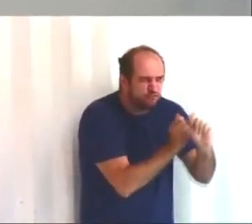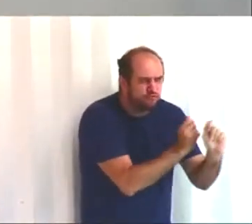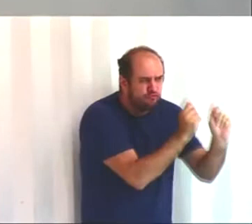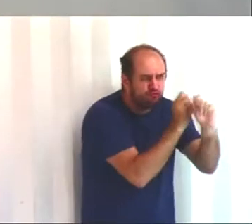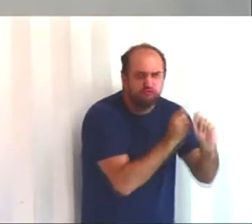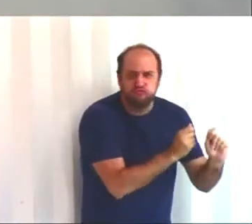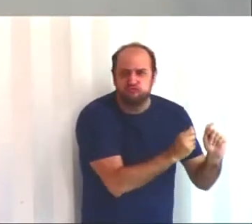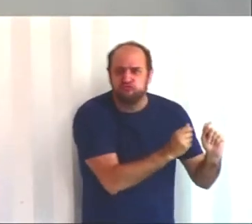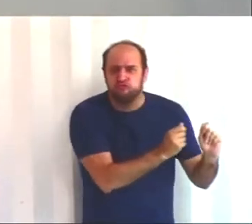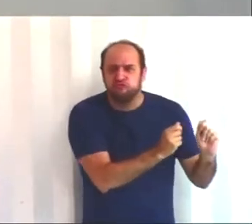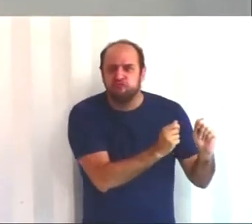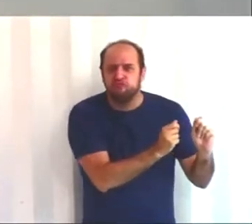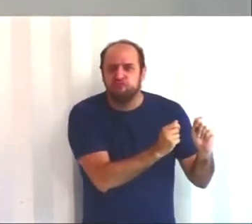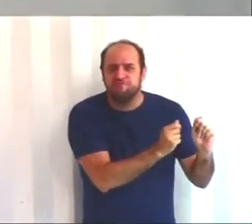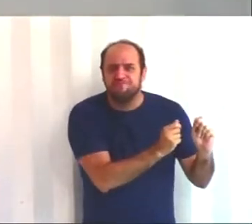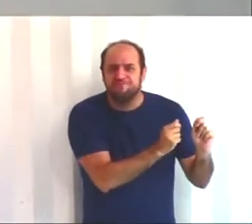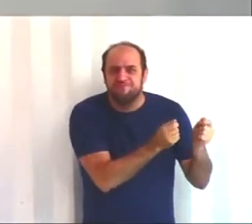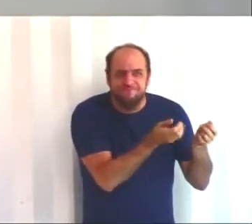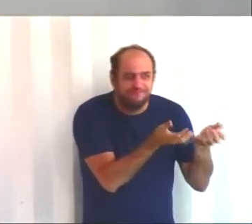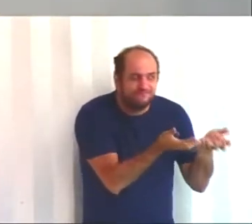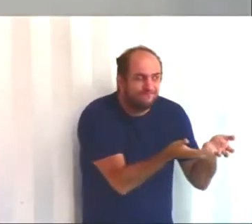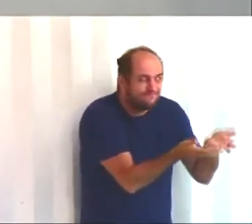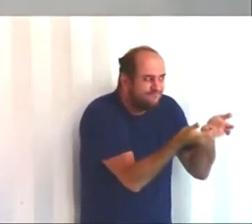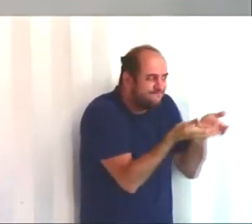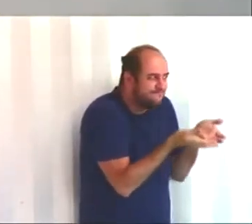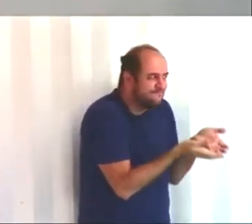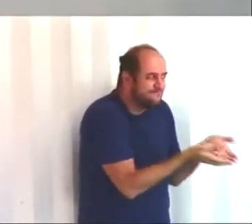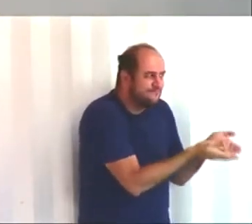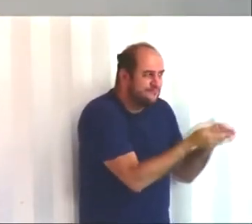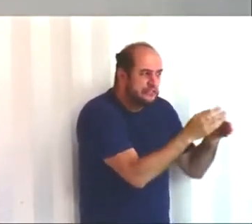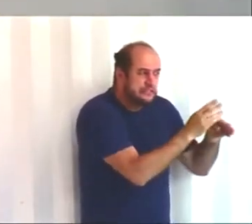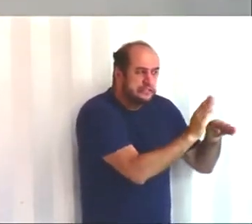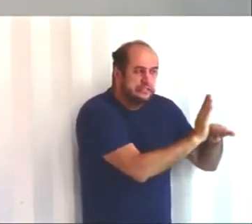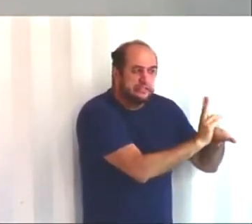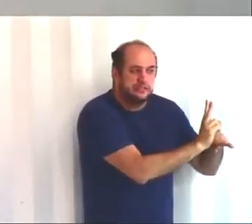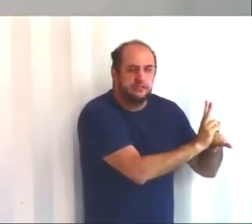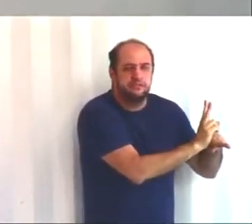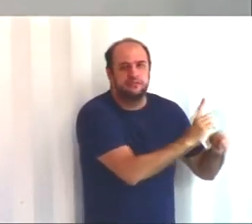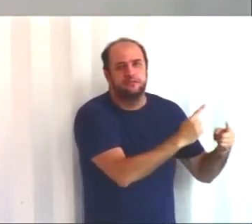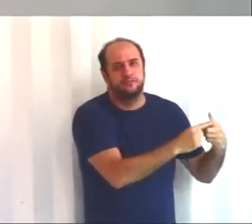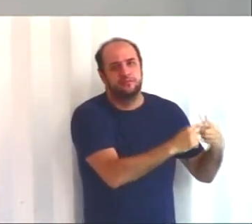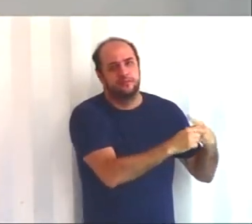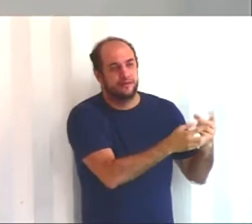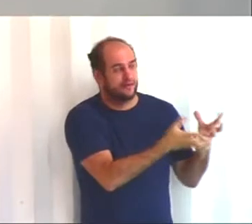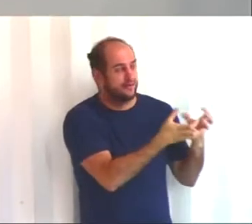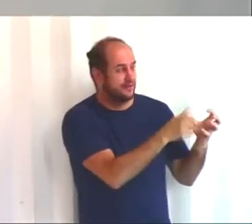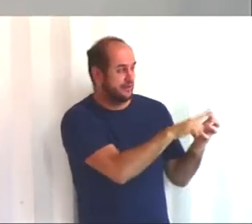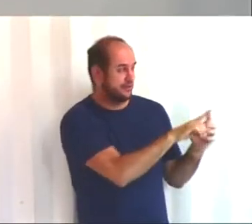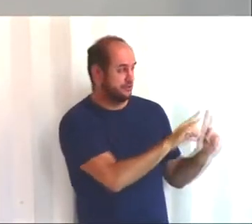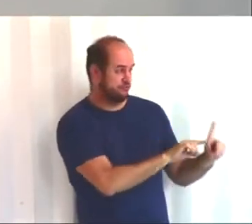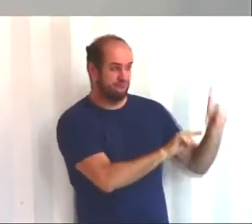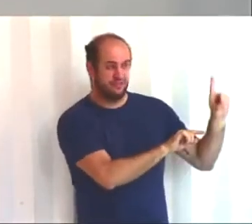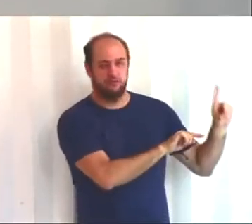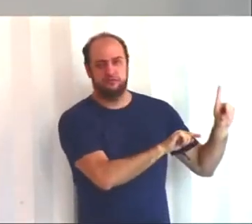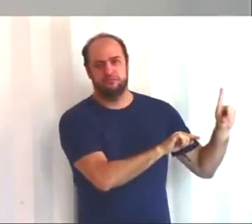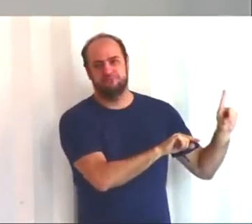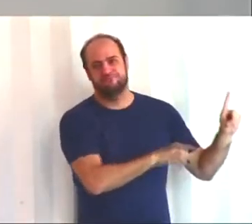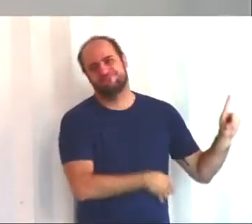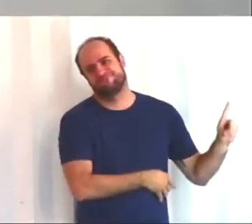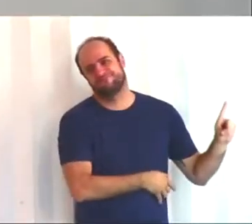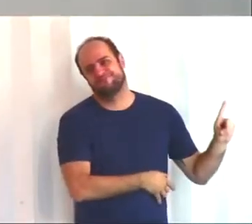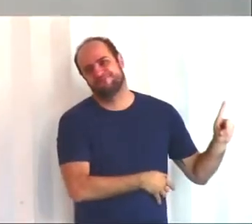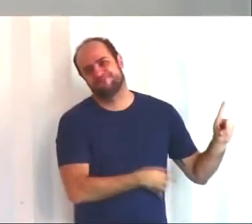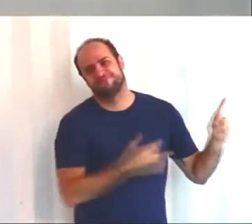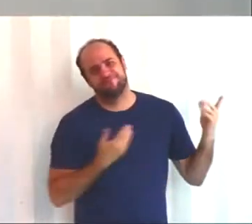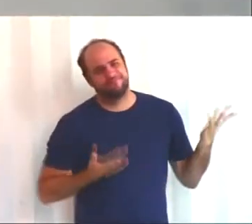pequenas expressões deles, do que eles achavam que um Deus era. E então eles passaram, depois